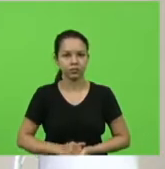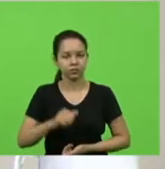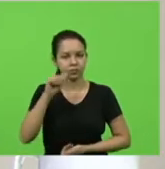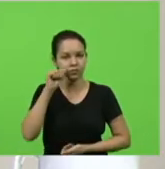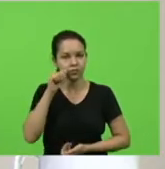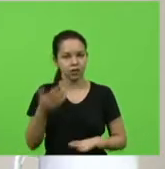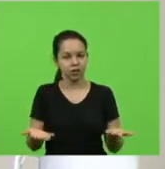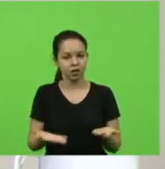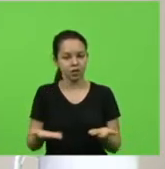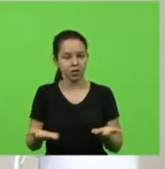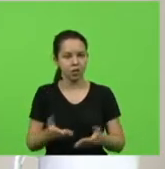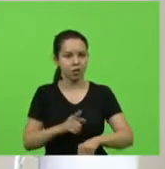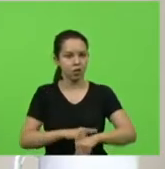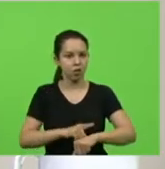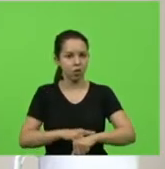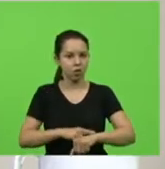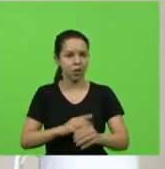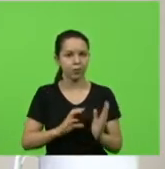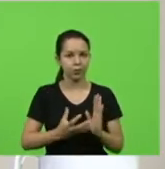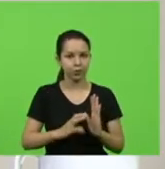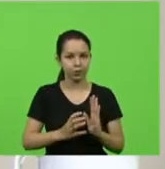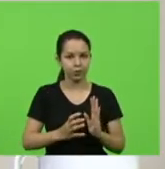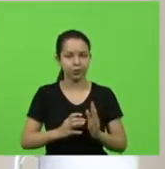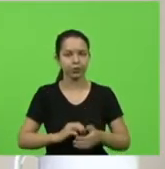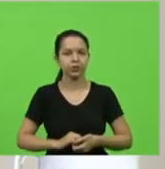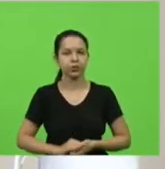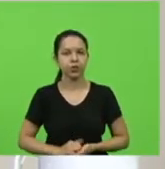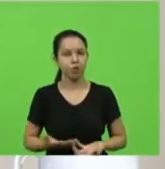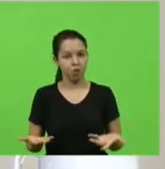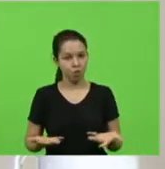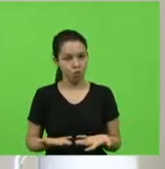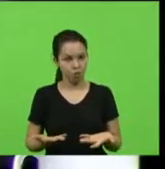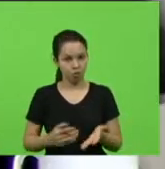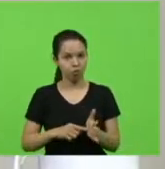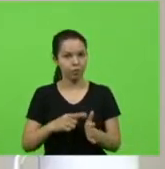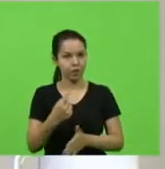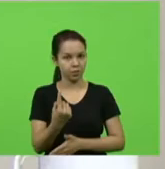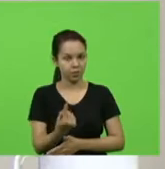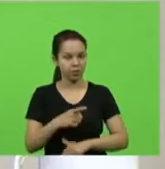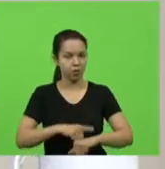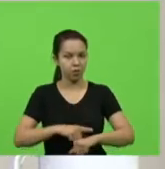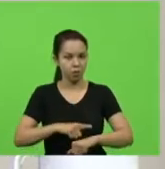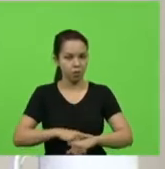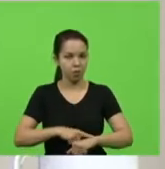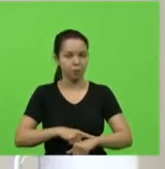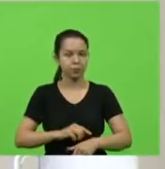Entraremos agora no horário destinado aos partidos políticos. Hoje, o primeiro partido, o primeiro horário do bloco